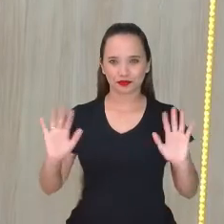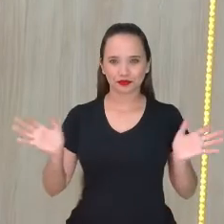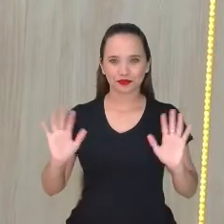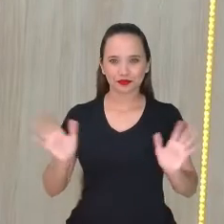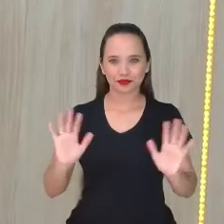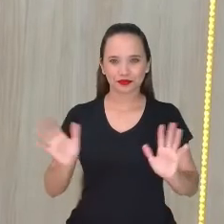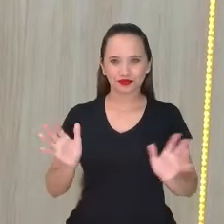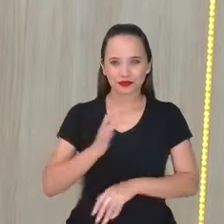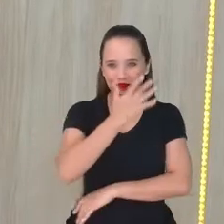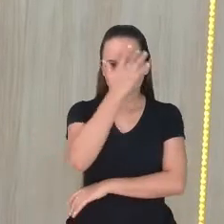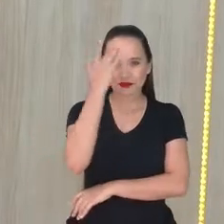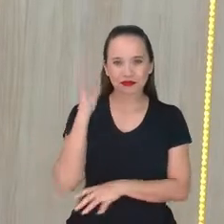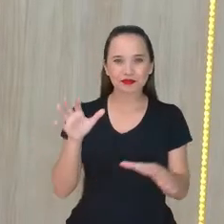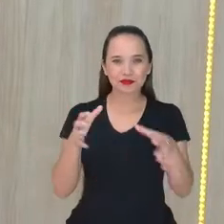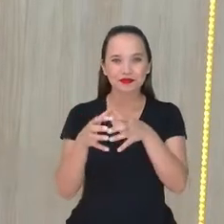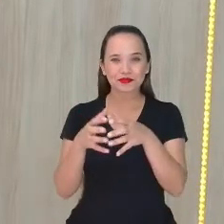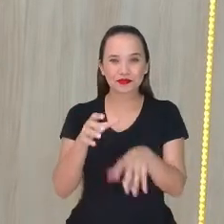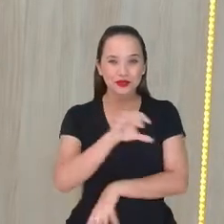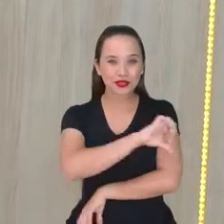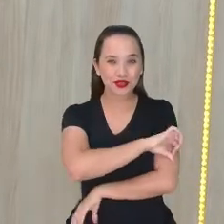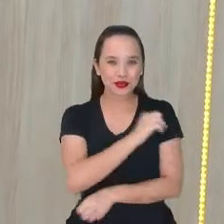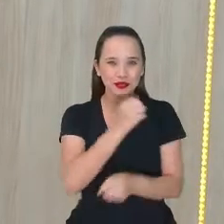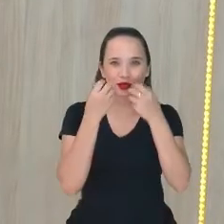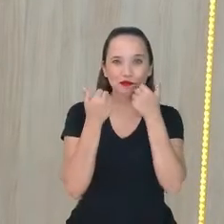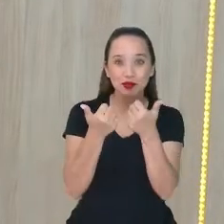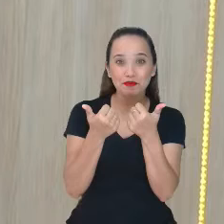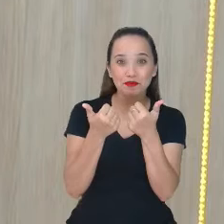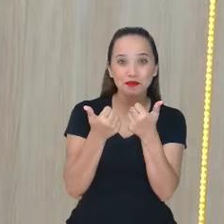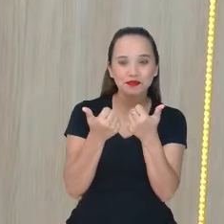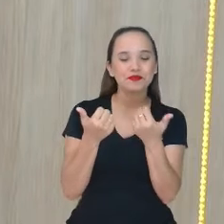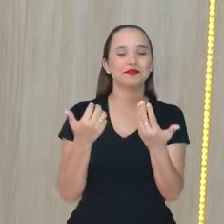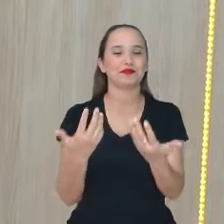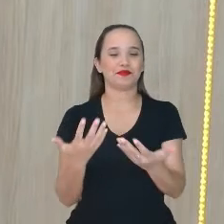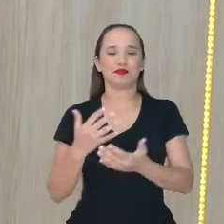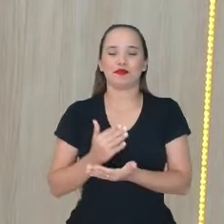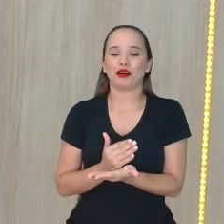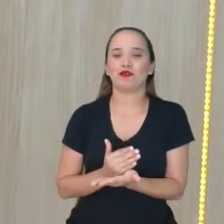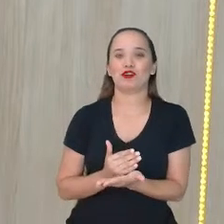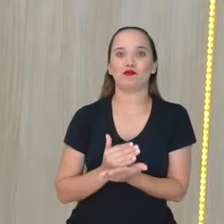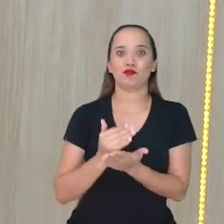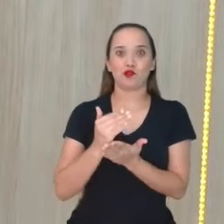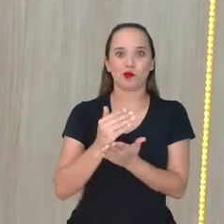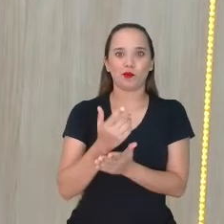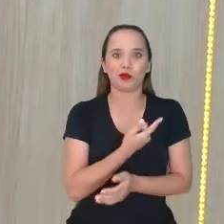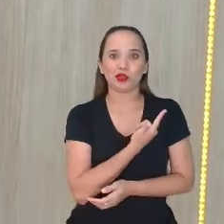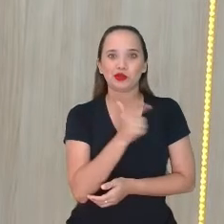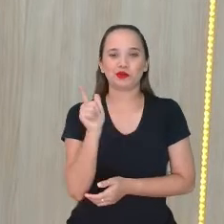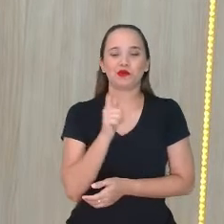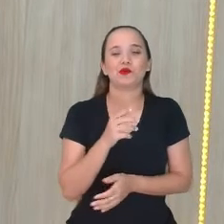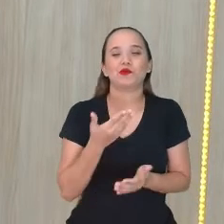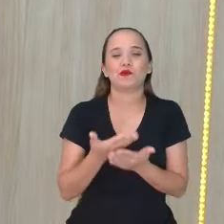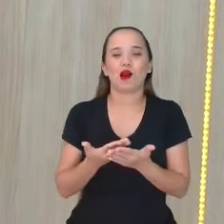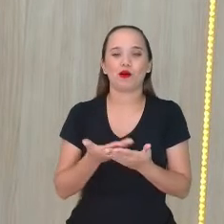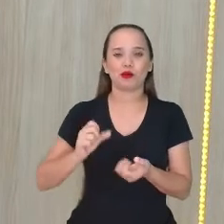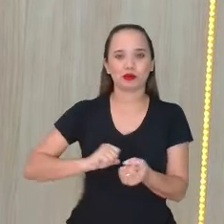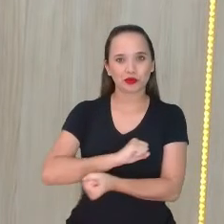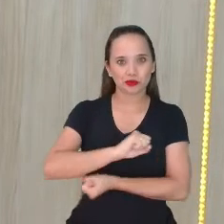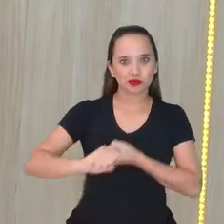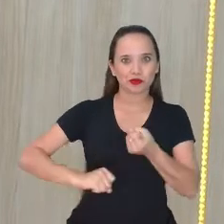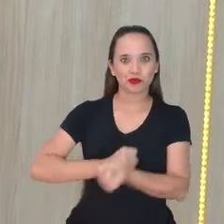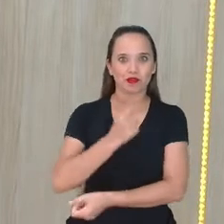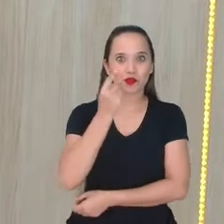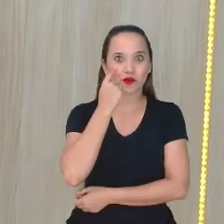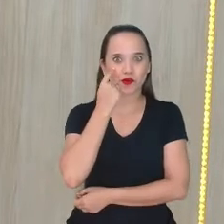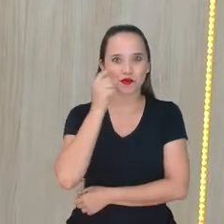Olá, meu povo do nono ano, tudo bem com vocês? Estamos iniciando mais uma aula de sustentabilidade. Olha